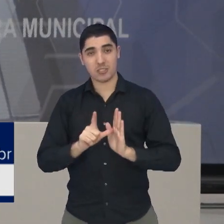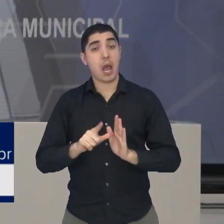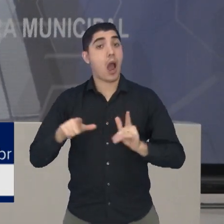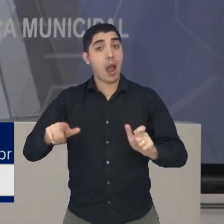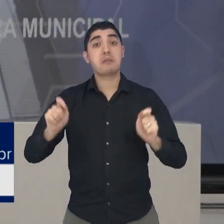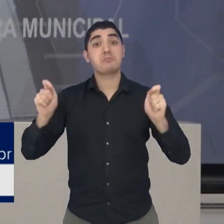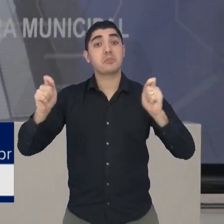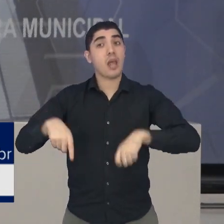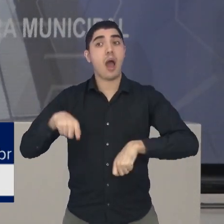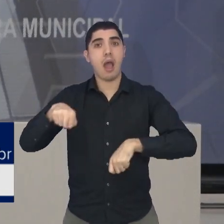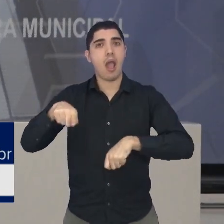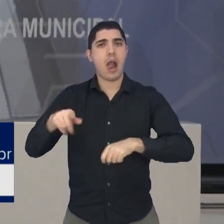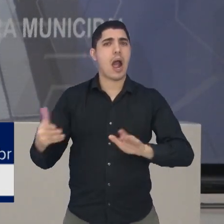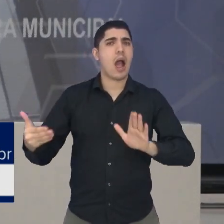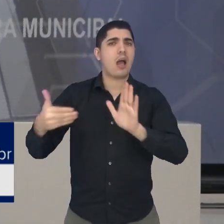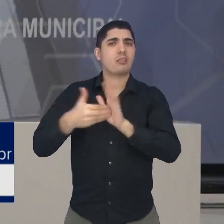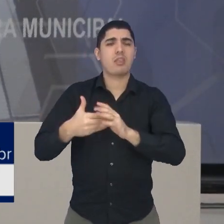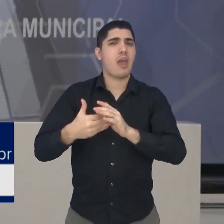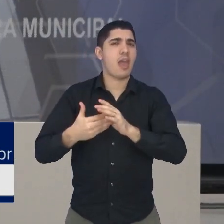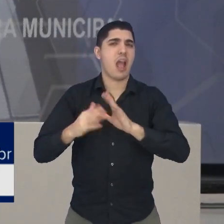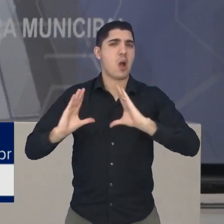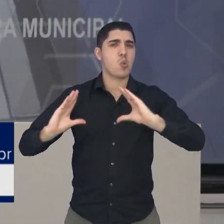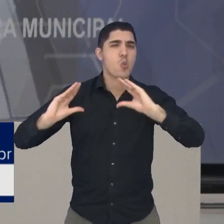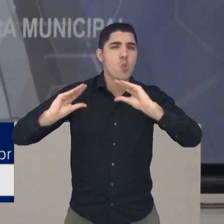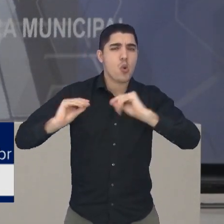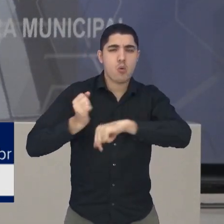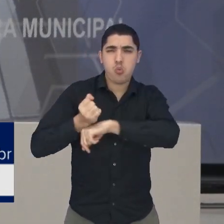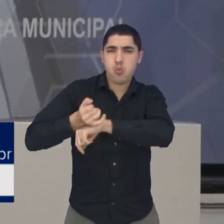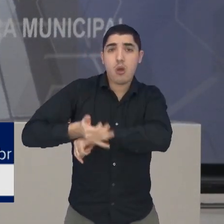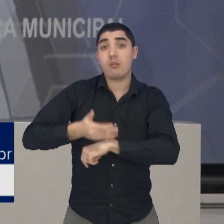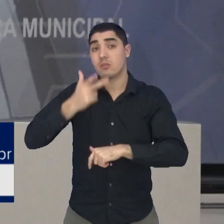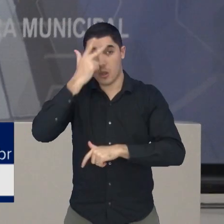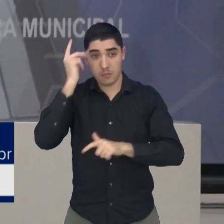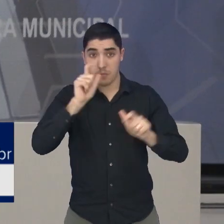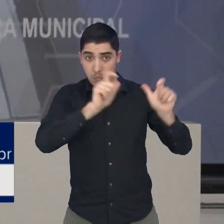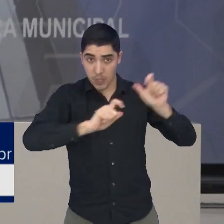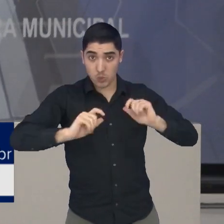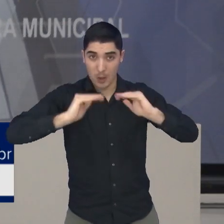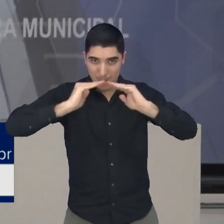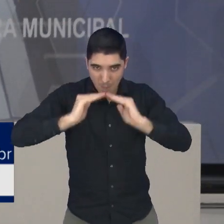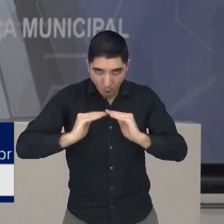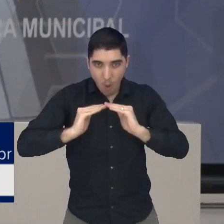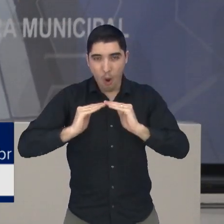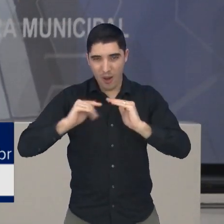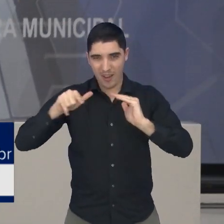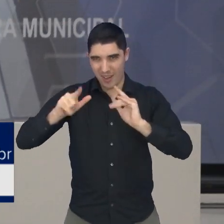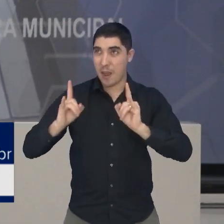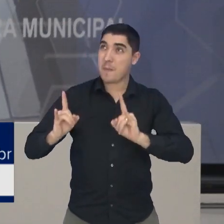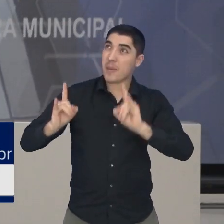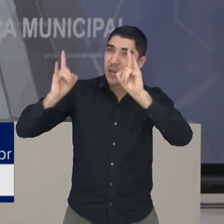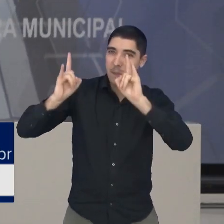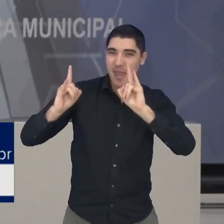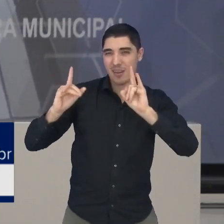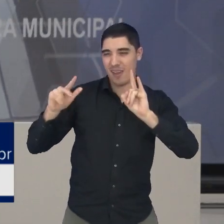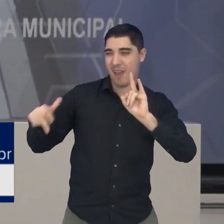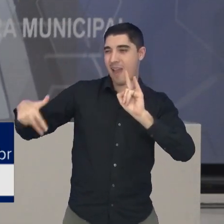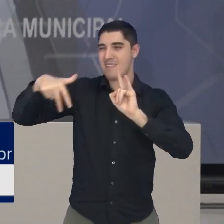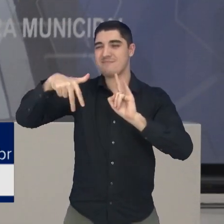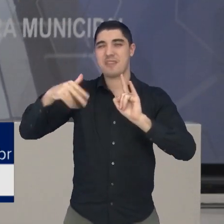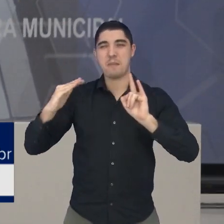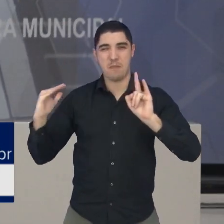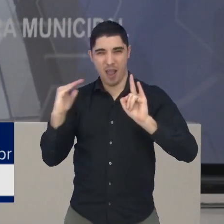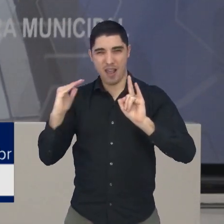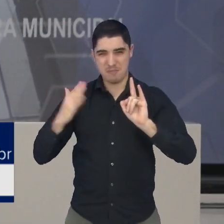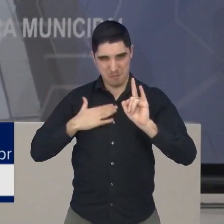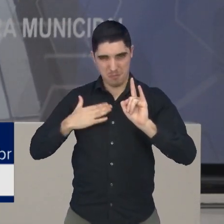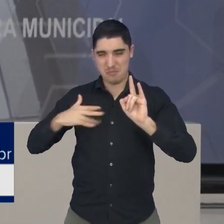muitas vezes, e isso traz segurança para o morador da região, que vai ter um prédio com fachadas ativas, com movimento de pessoas de comércio,